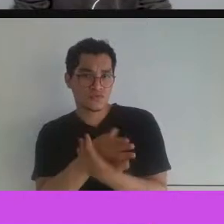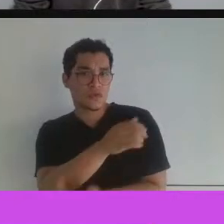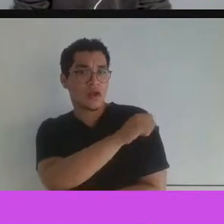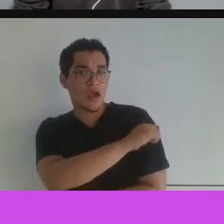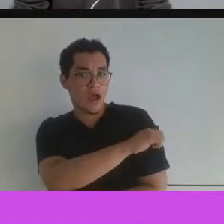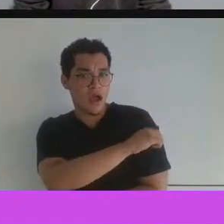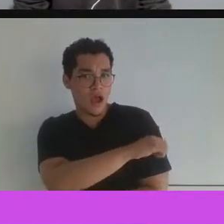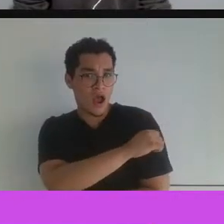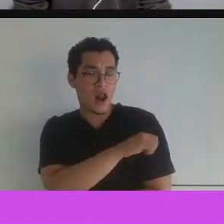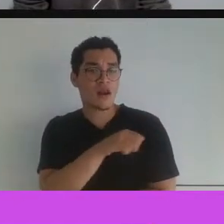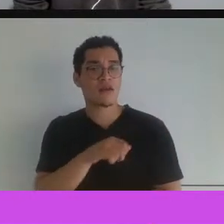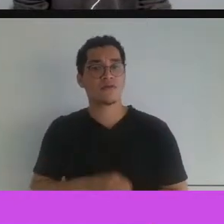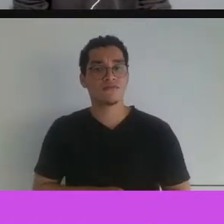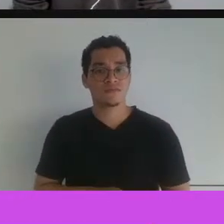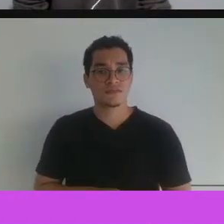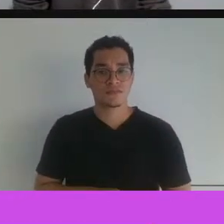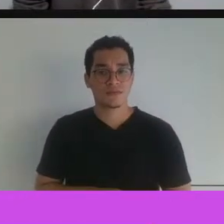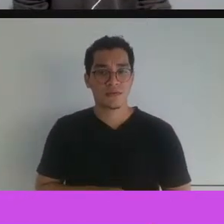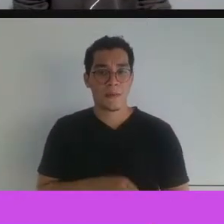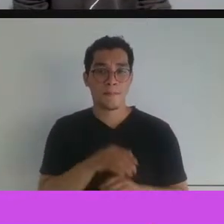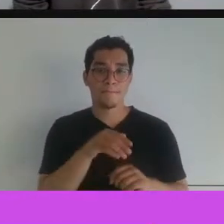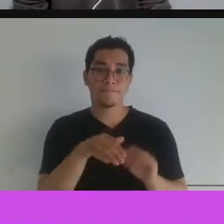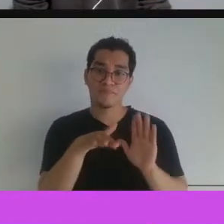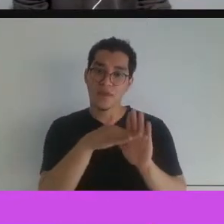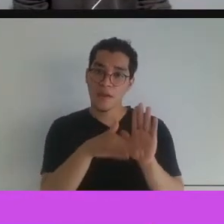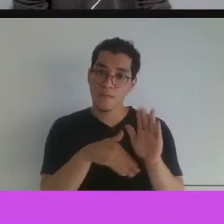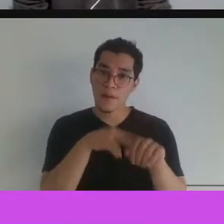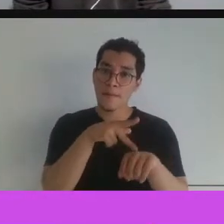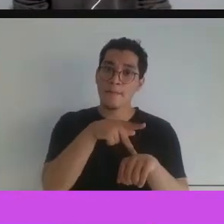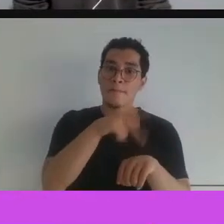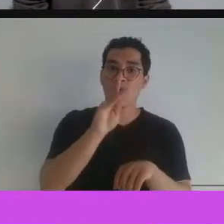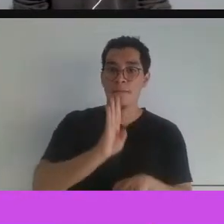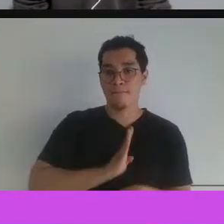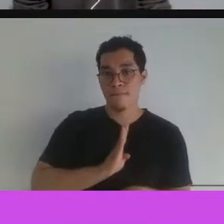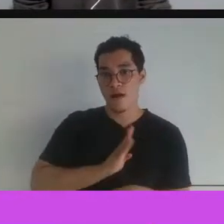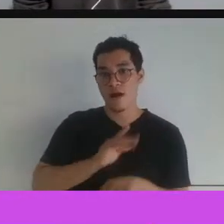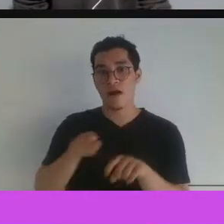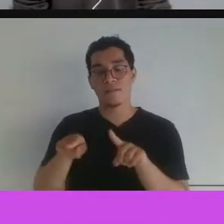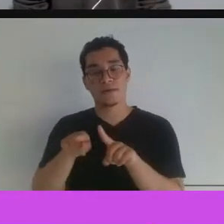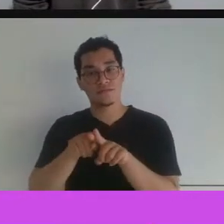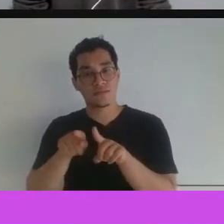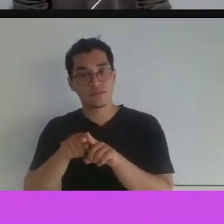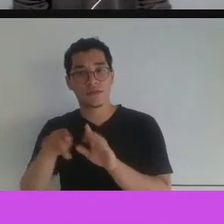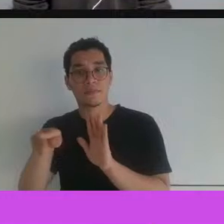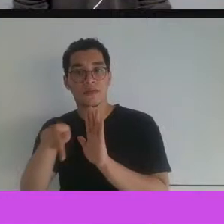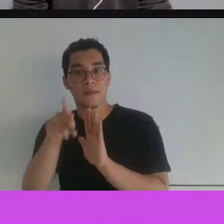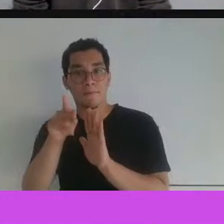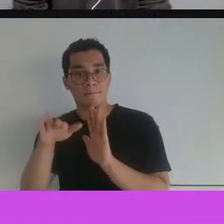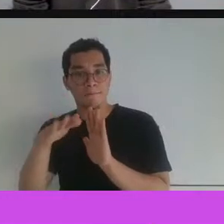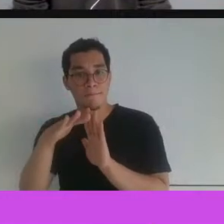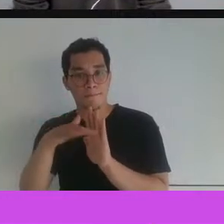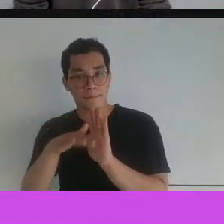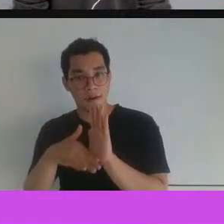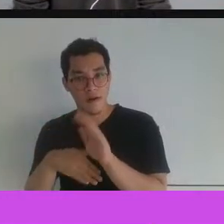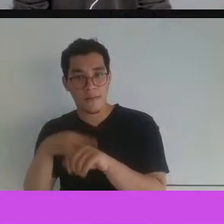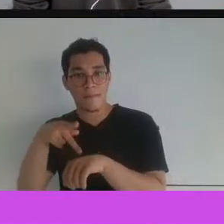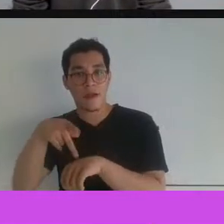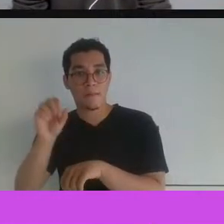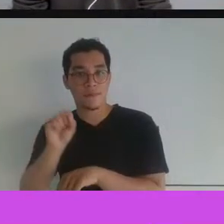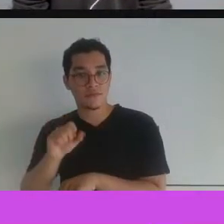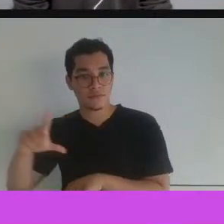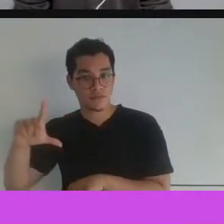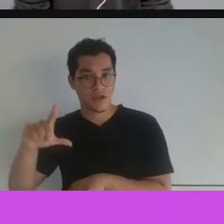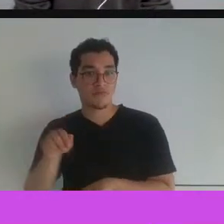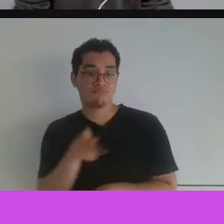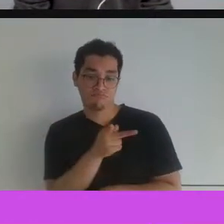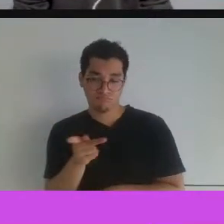do programa de pós-graduação de letras de Bacabal, quanto do programa de pós-graduação de letras de São Luís, que tiveram um papel importantíssimo